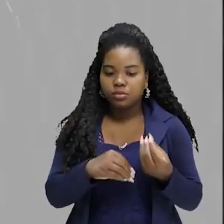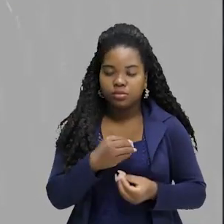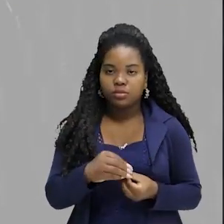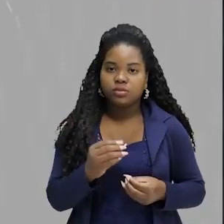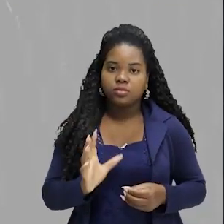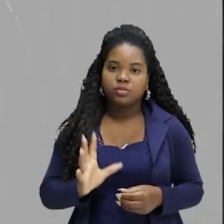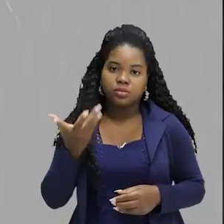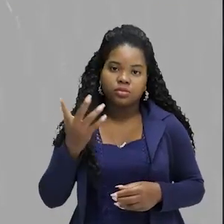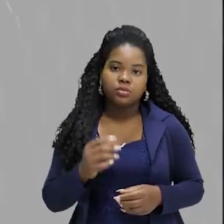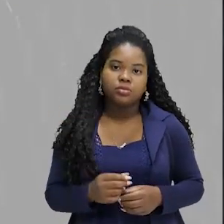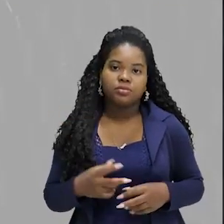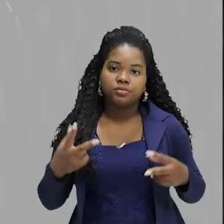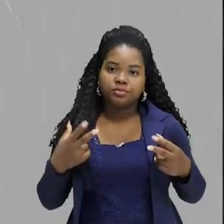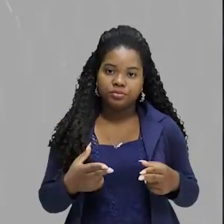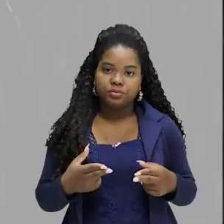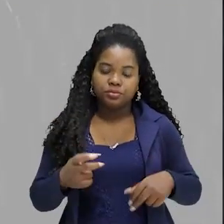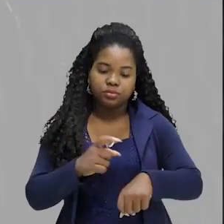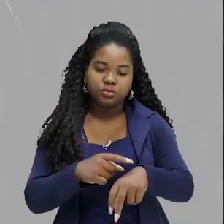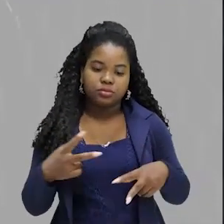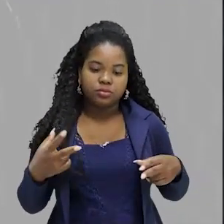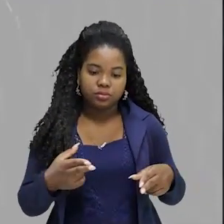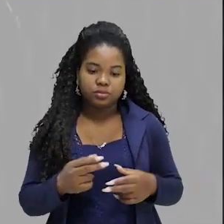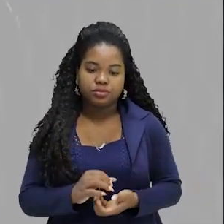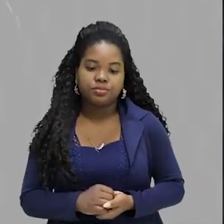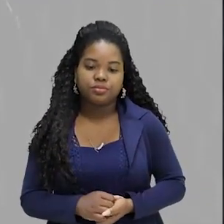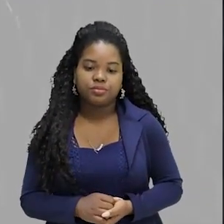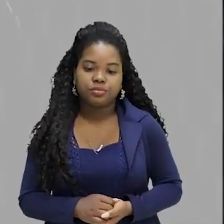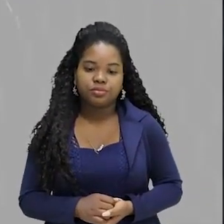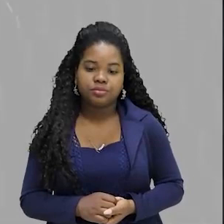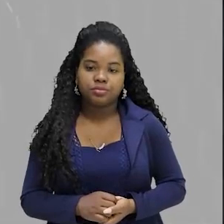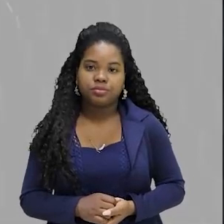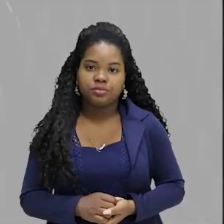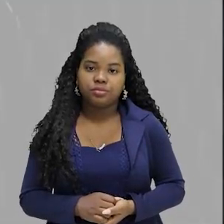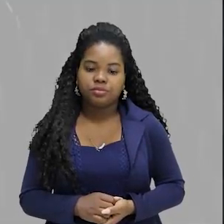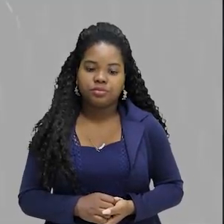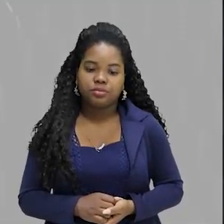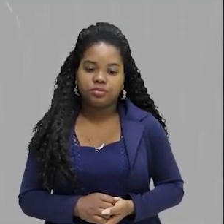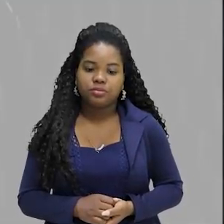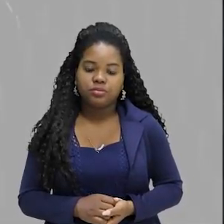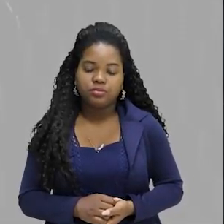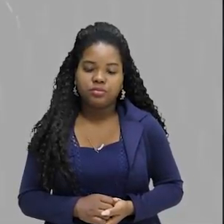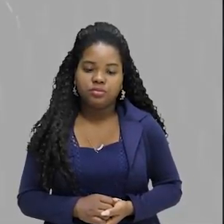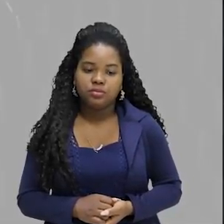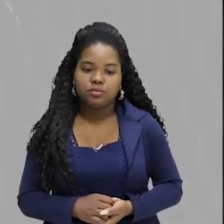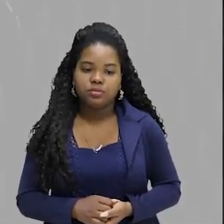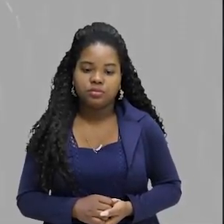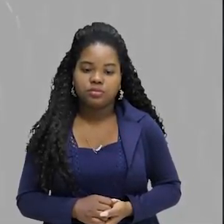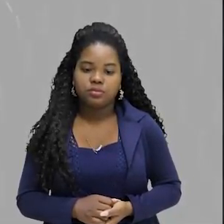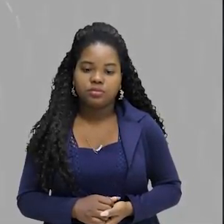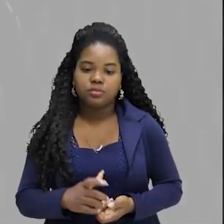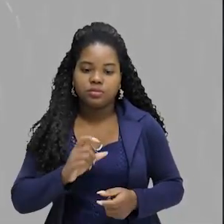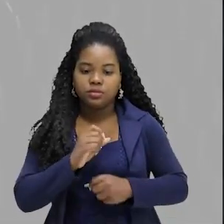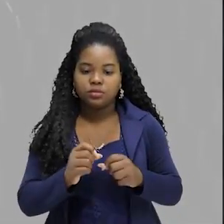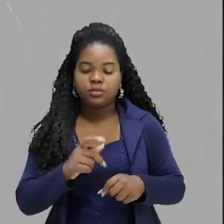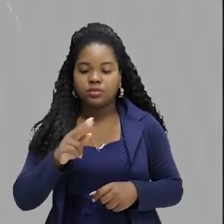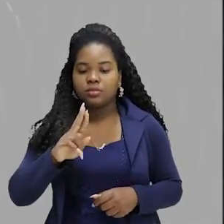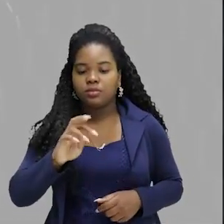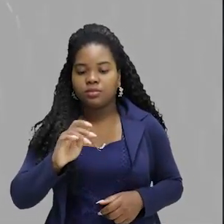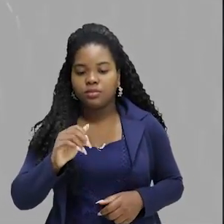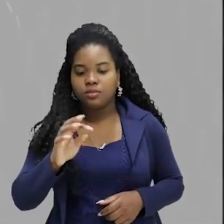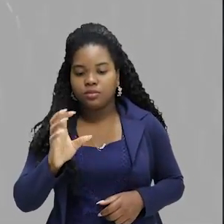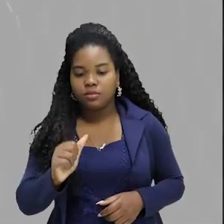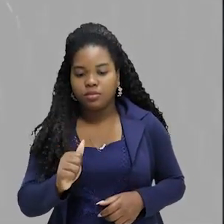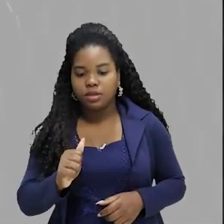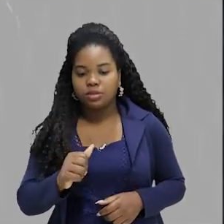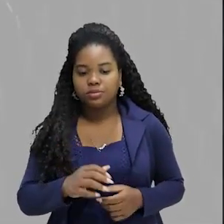elas ocorrem ao mesmo tempo, a reação de oxidação e de redução, certo? Essa prata metálica ela vai se depositar